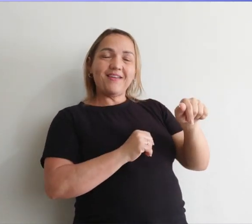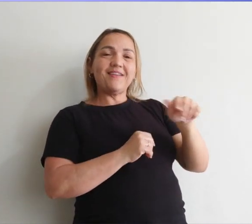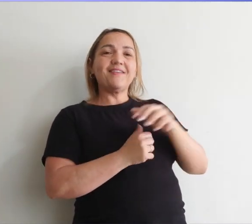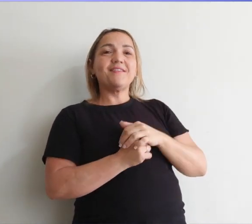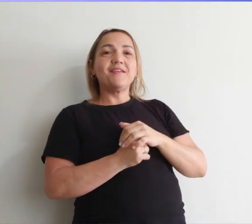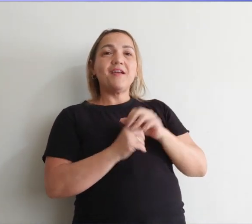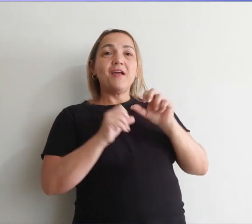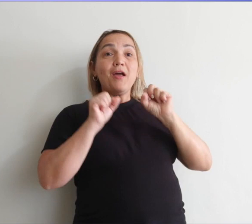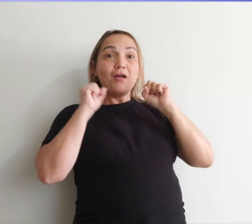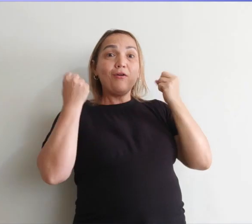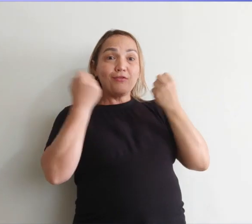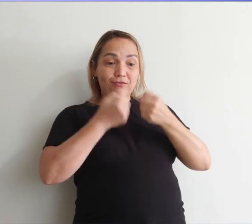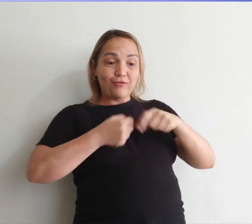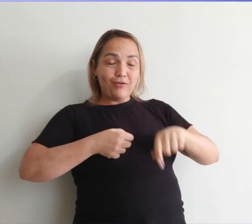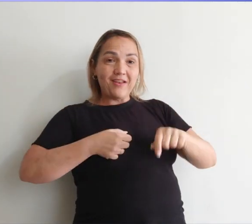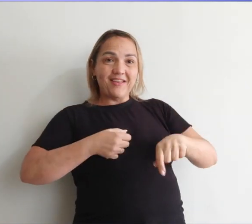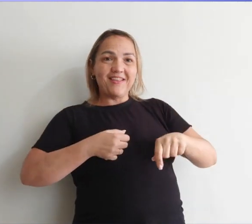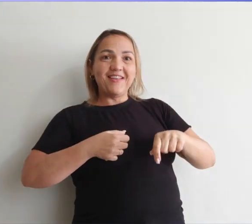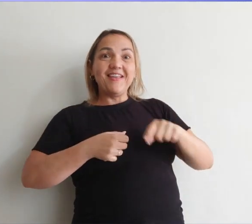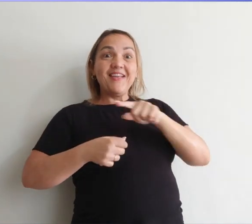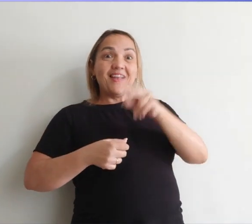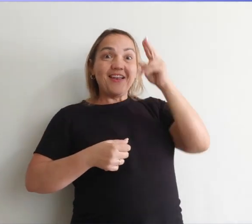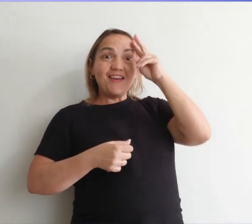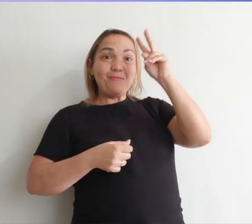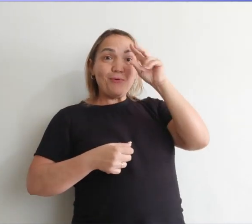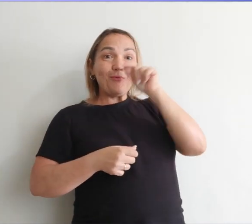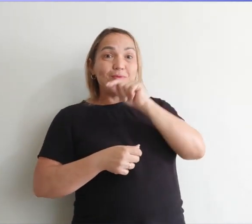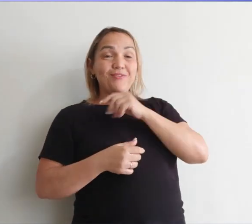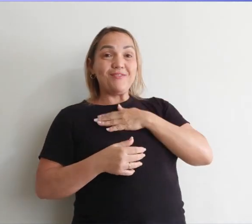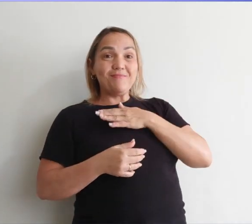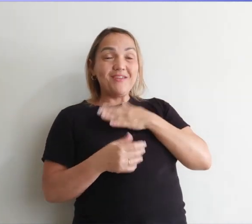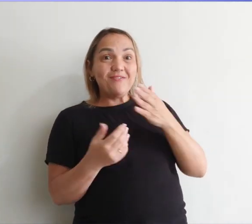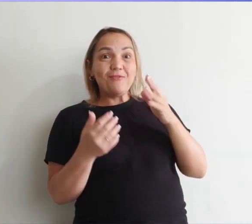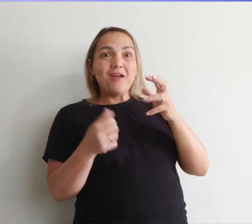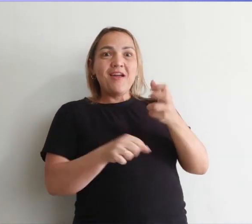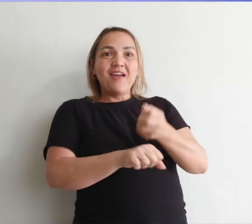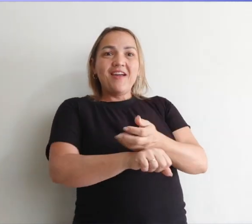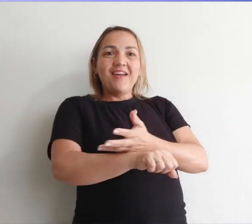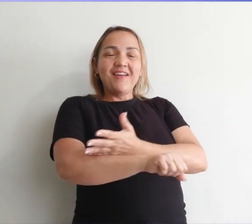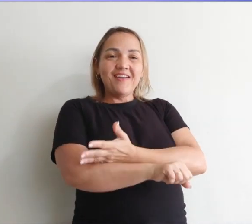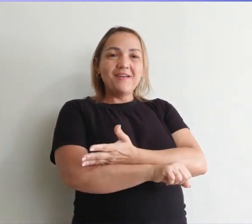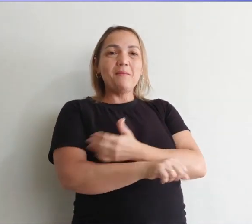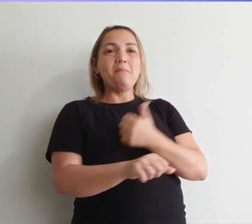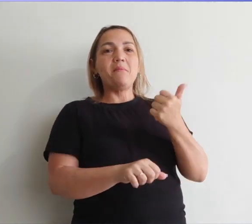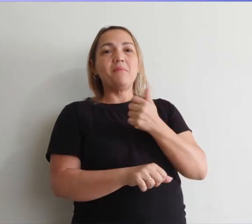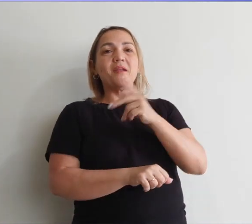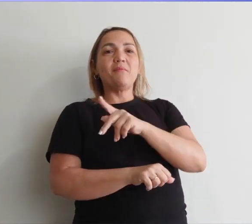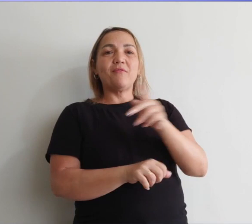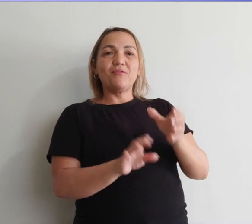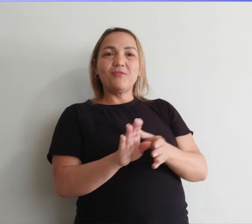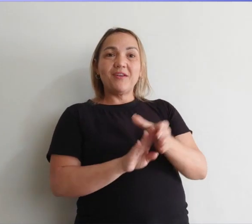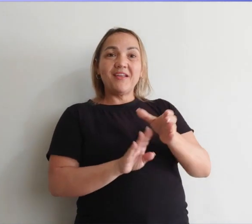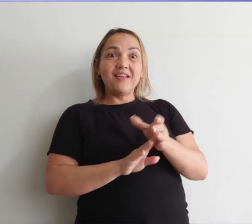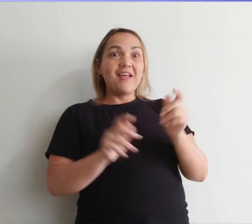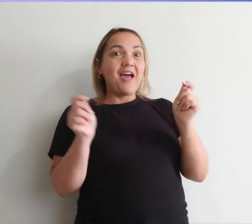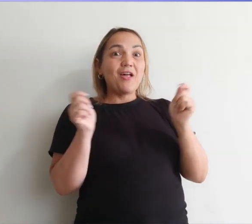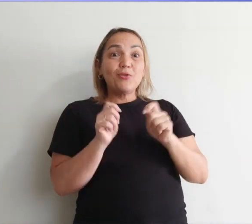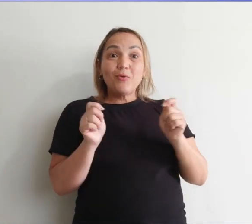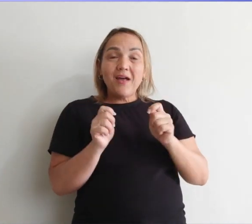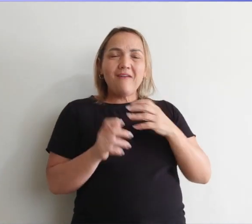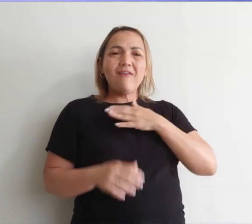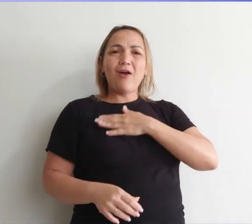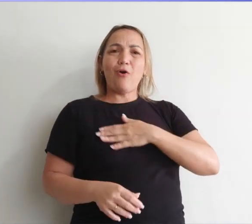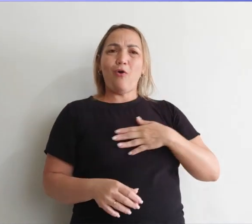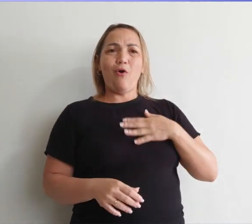nesse auditório. Ela lembrou de mim, emocionante, assim, a primeira professora orientadora, digamos, né? Eu adorava aquilo.